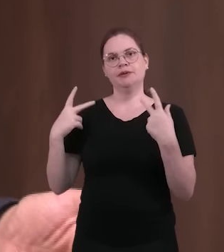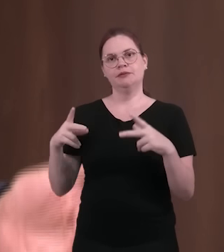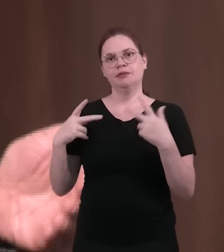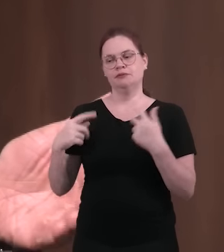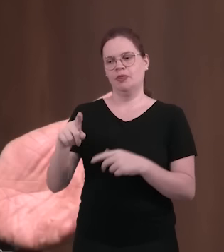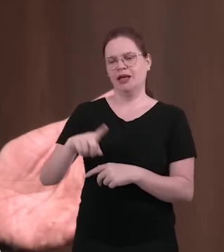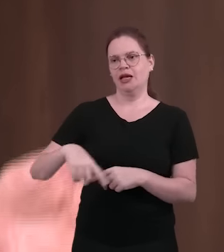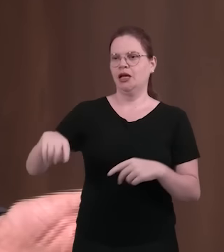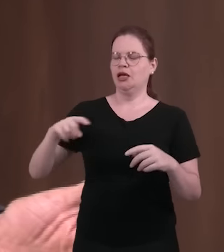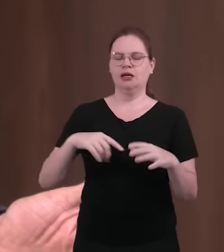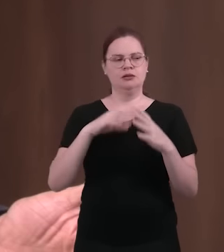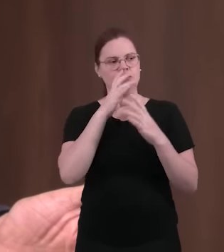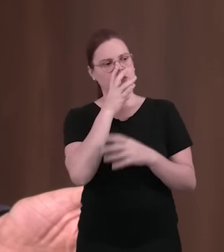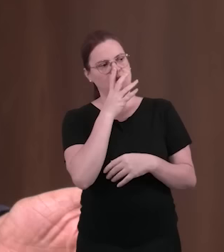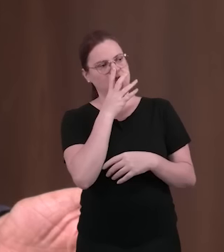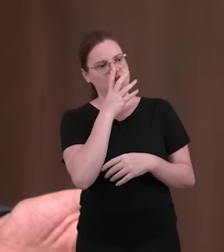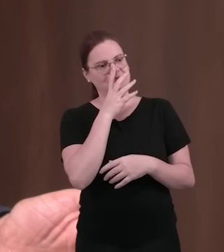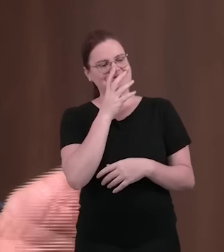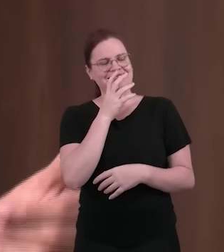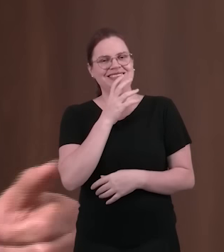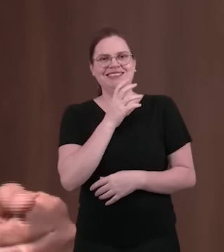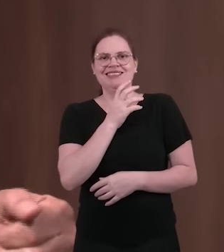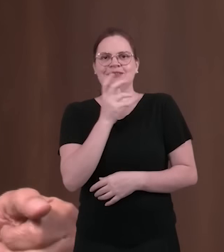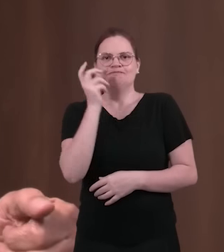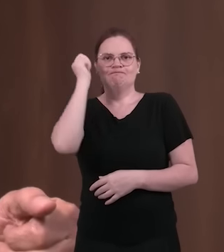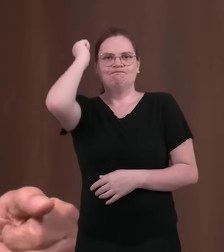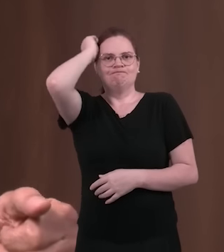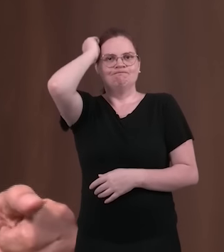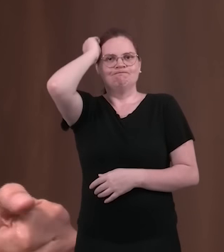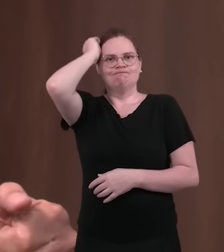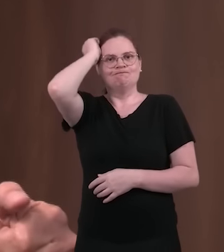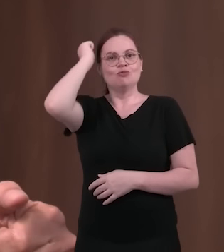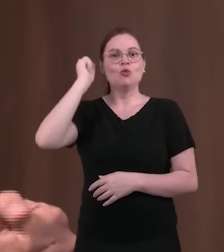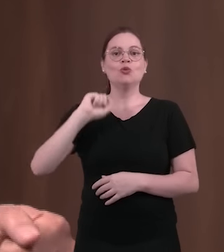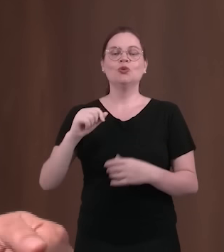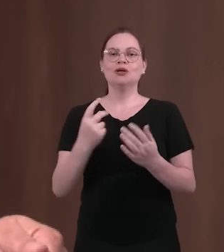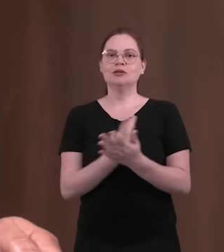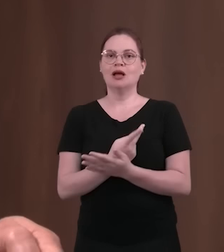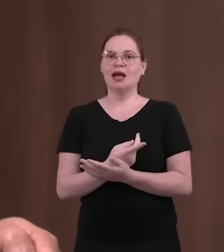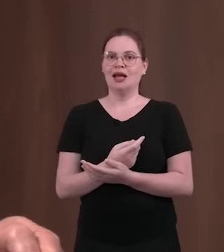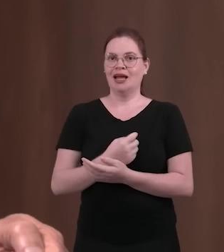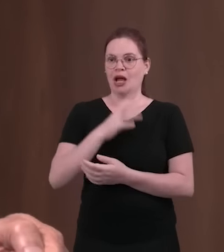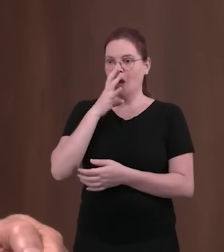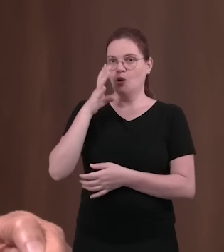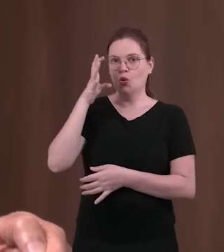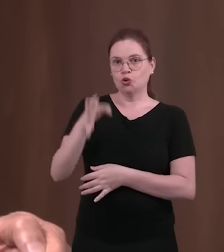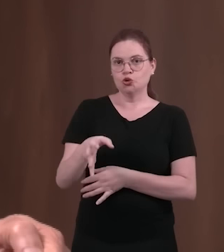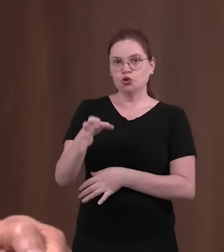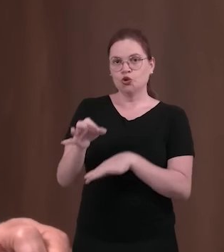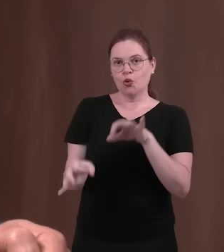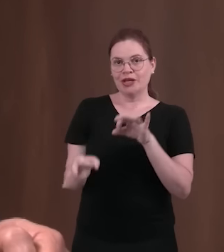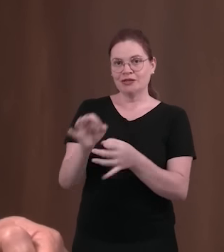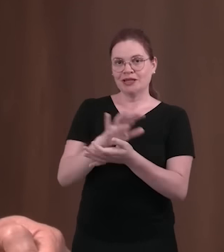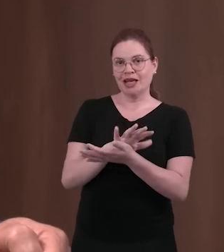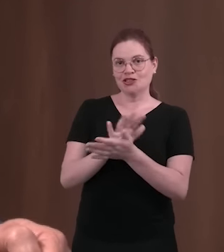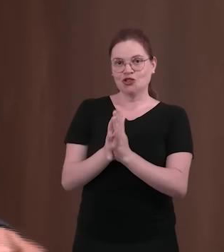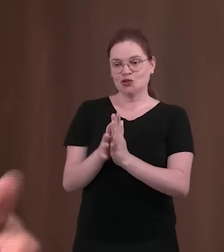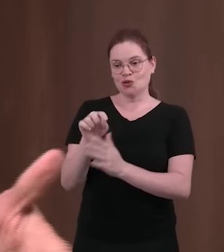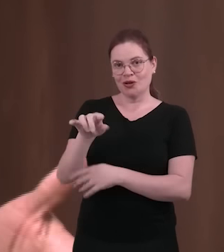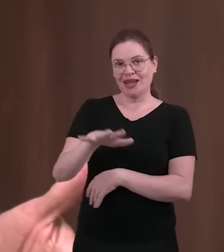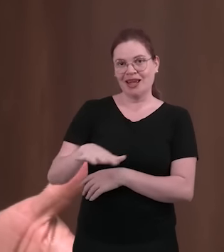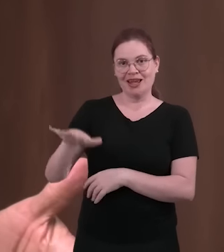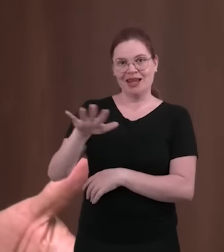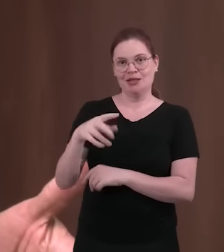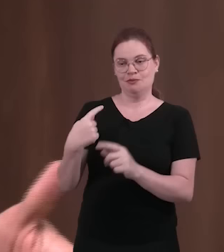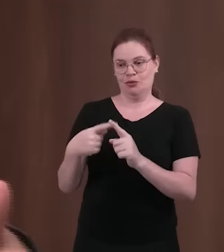a um arrependimento. O que o Senhor fez? A destruição que viria sobre eles, por